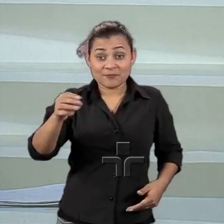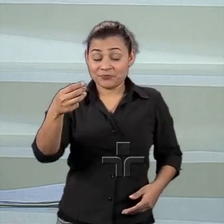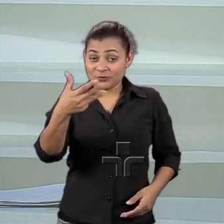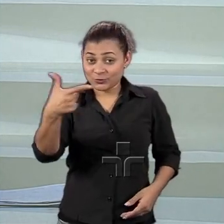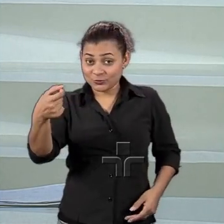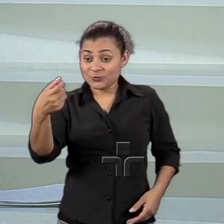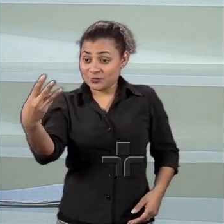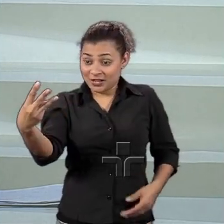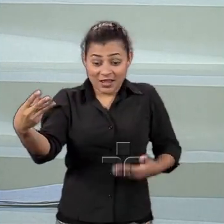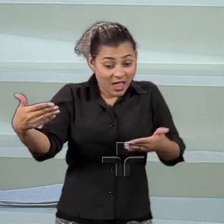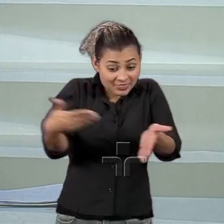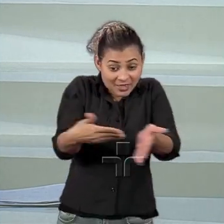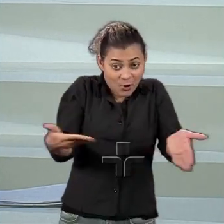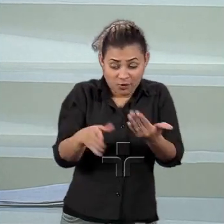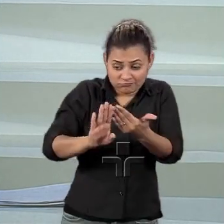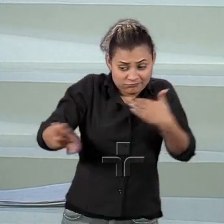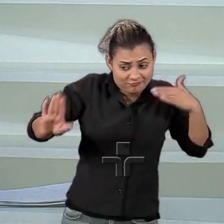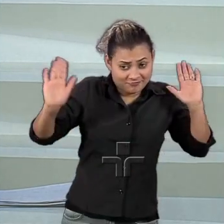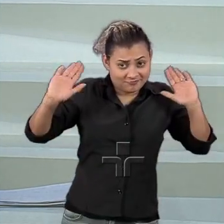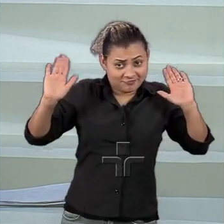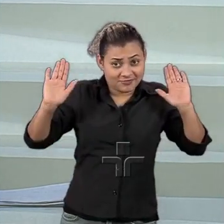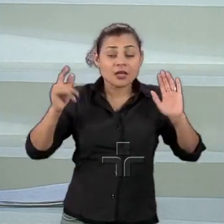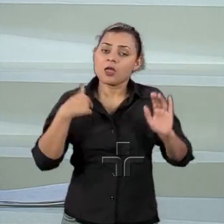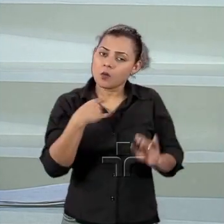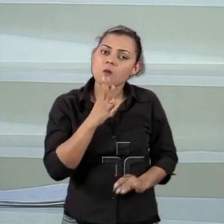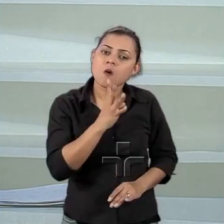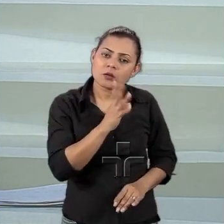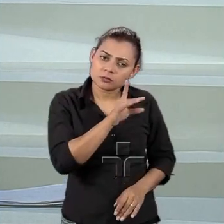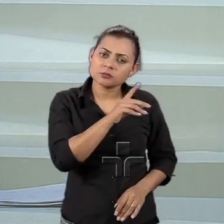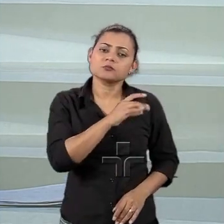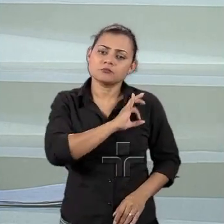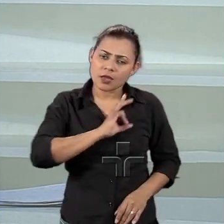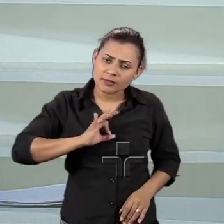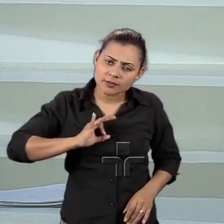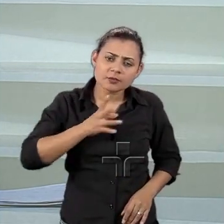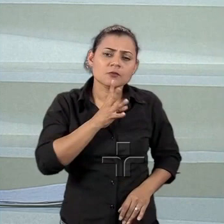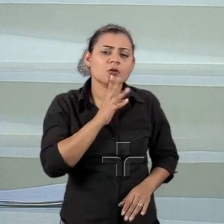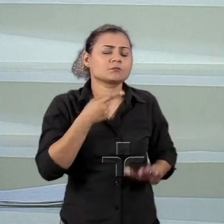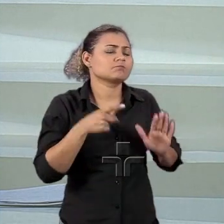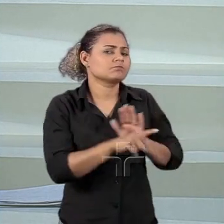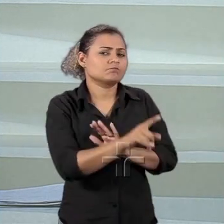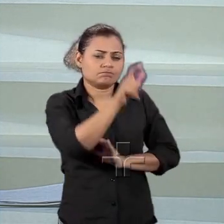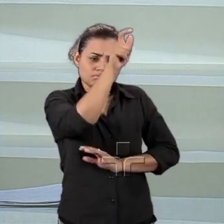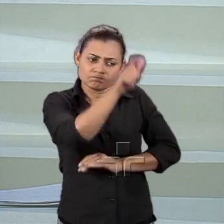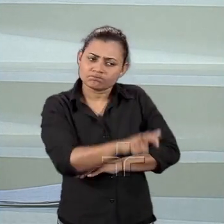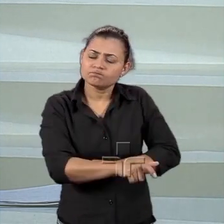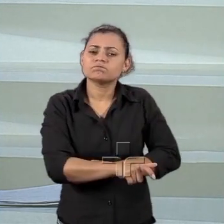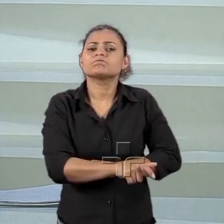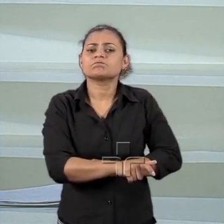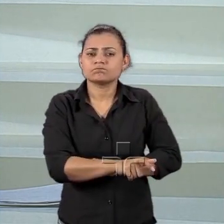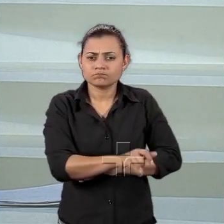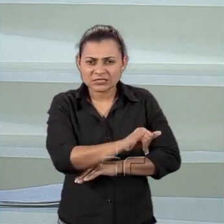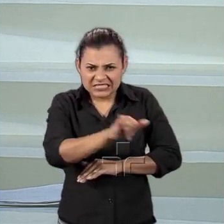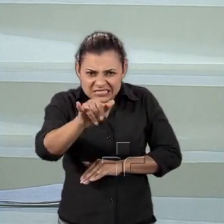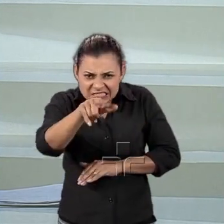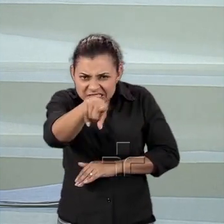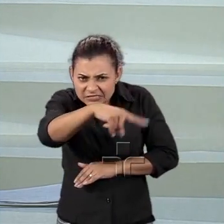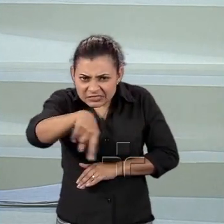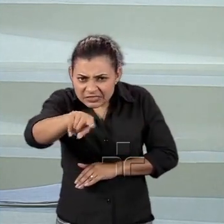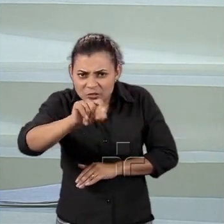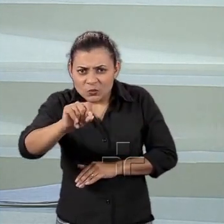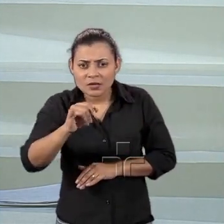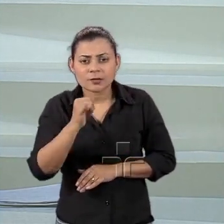com a Marina foi muito extraordinária, conheci melhor ainda. E posso dizer para vocês, eleitores, se porventura tivermos